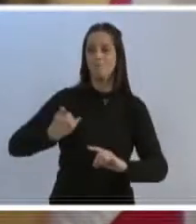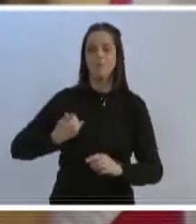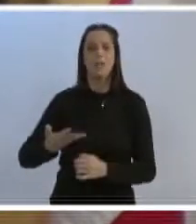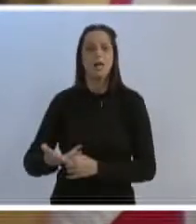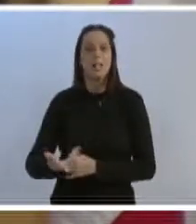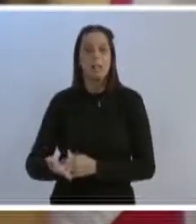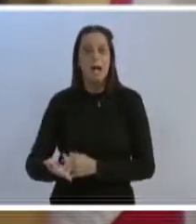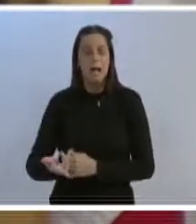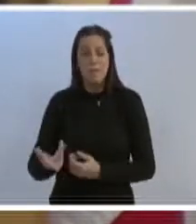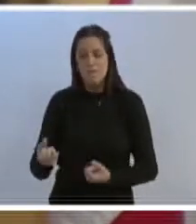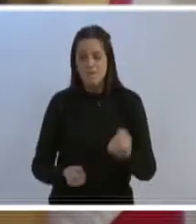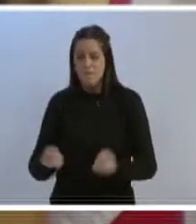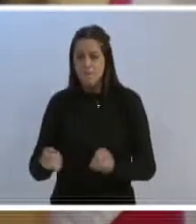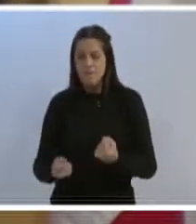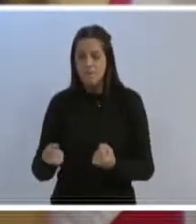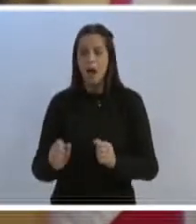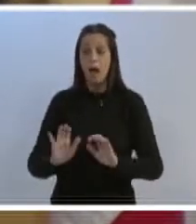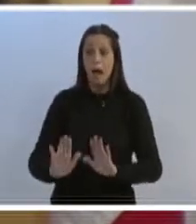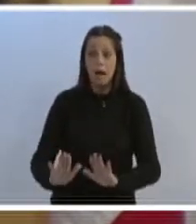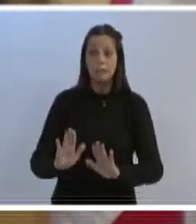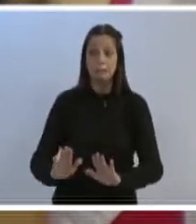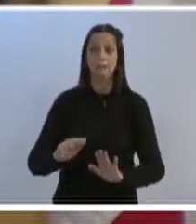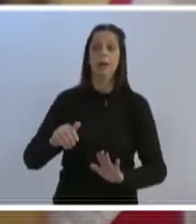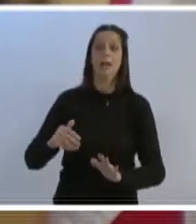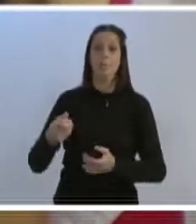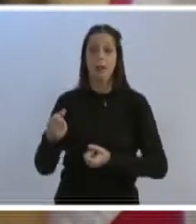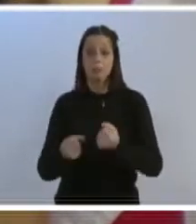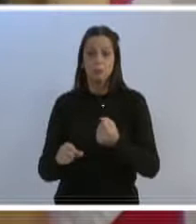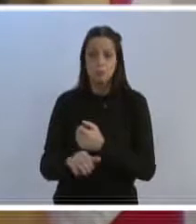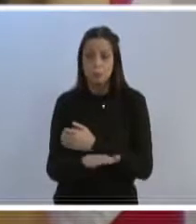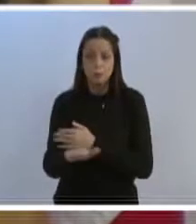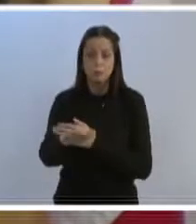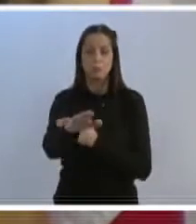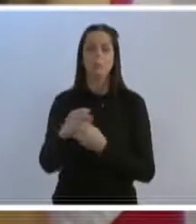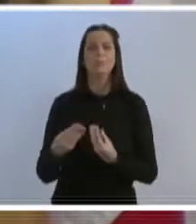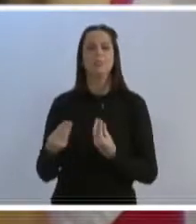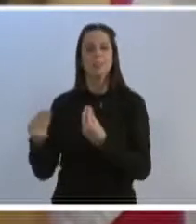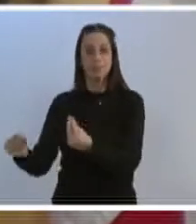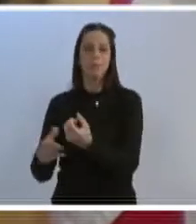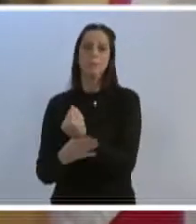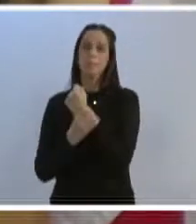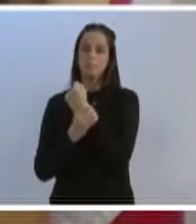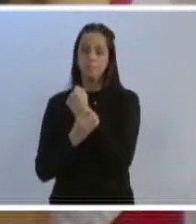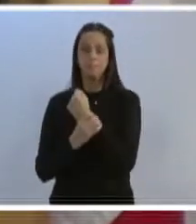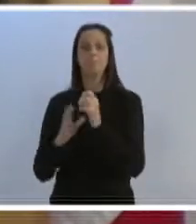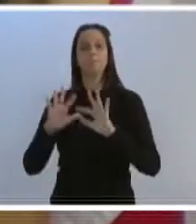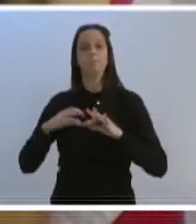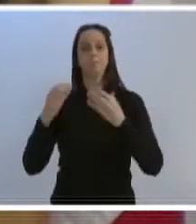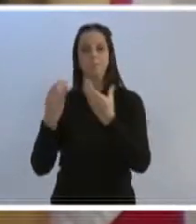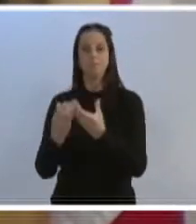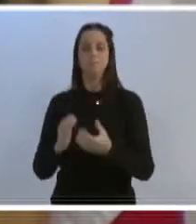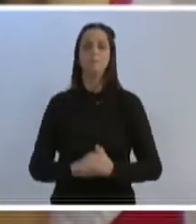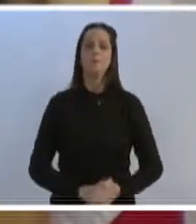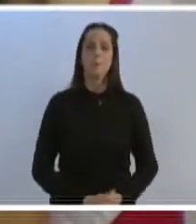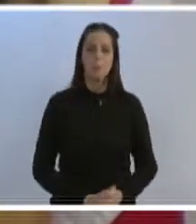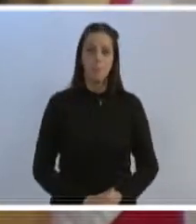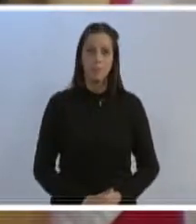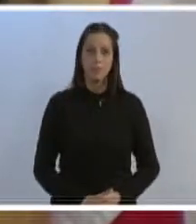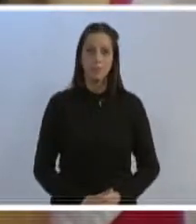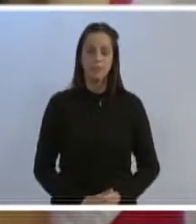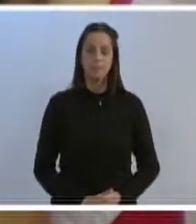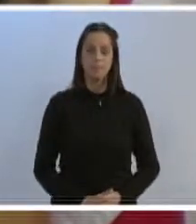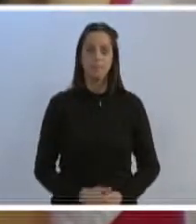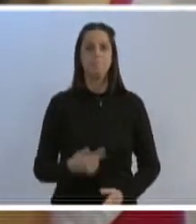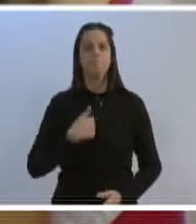pista ou fazer alguma coisa provisória ali pra viabilizar segurança para aquela comunidade eu estive